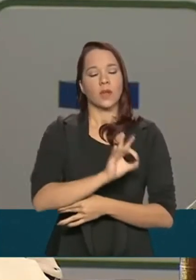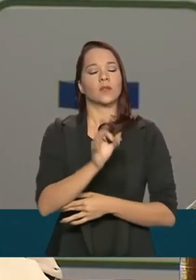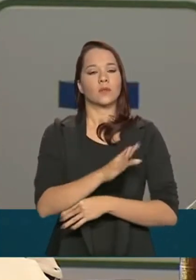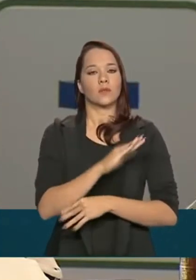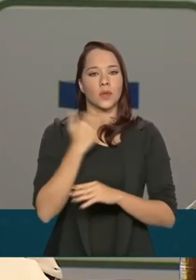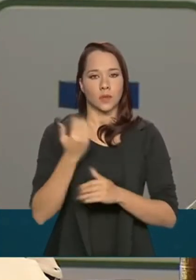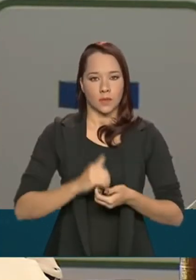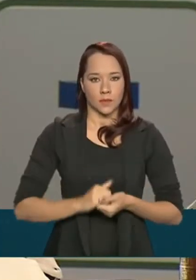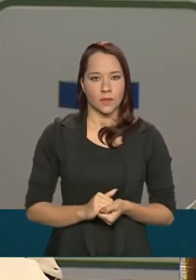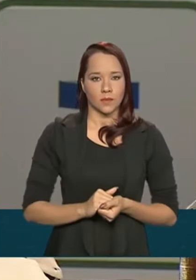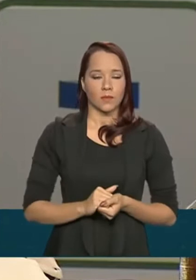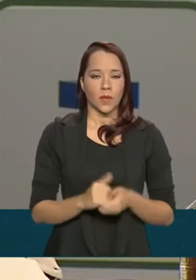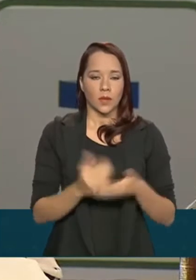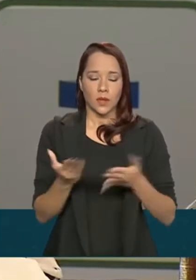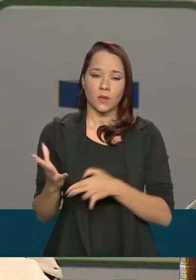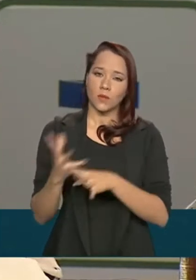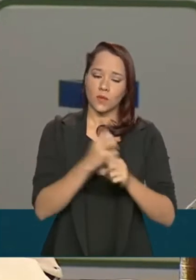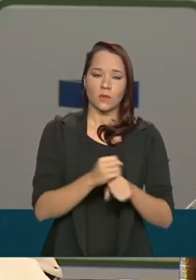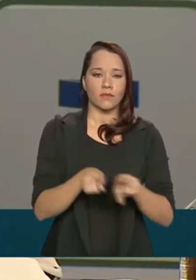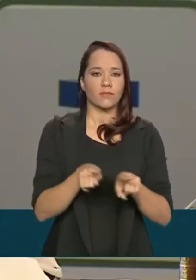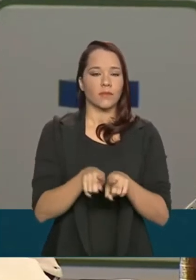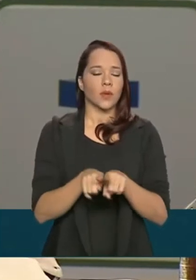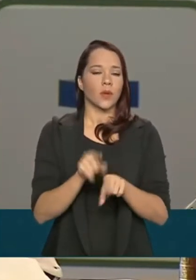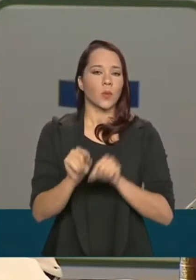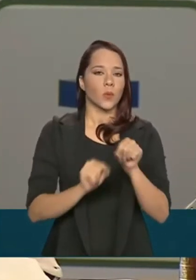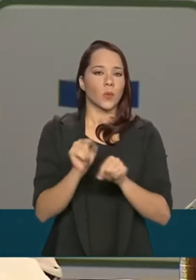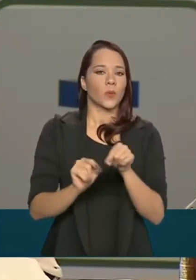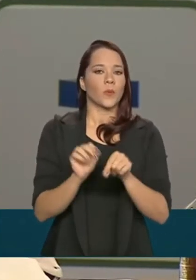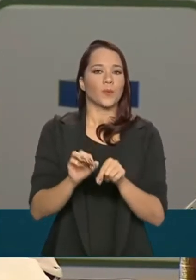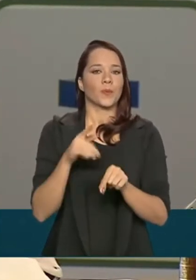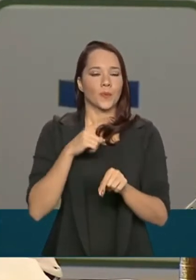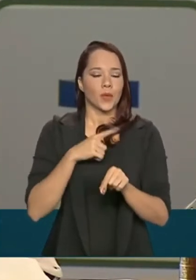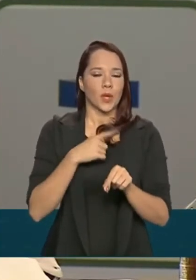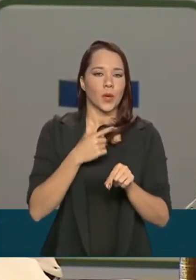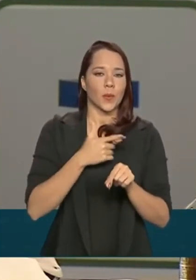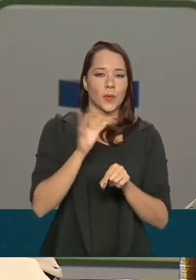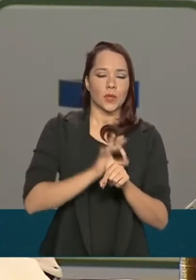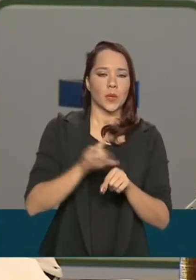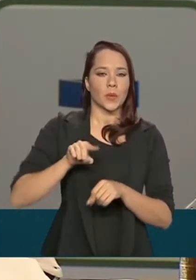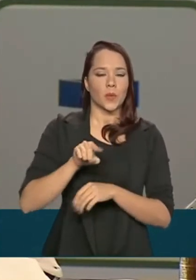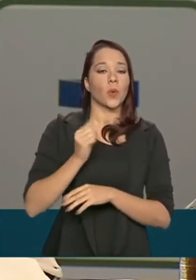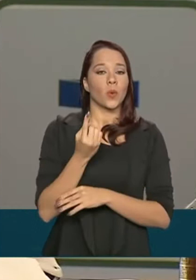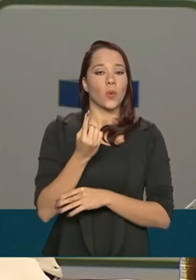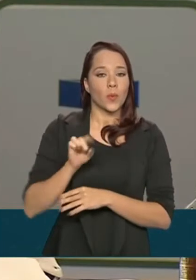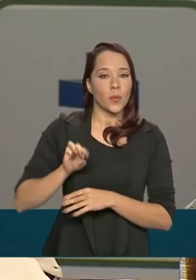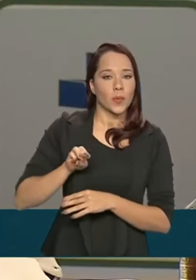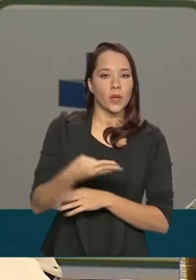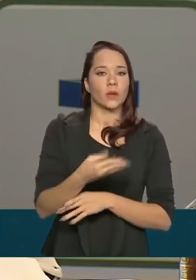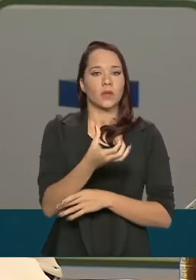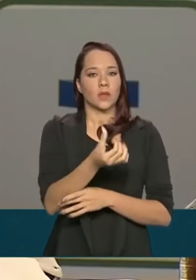mortalidade, que pelo óbvio no total dá o volume, né, de